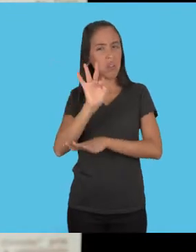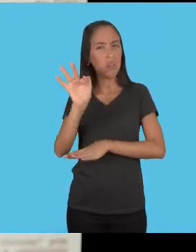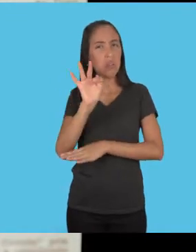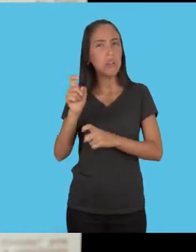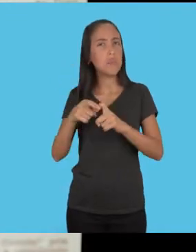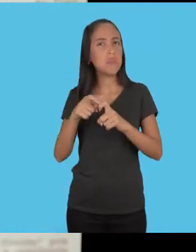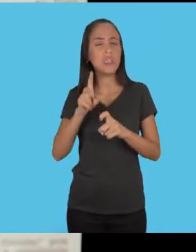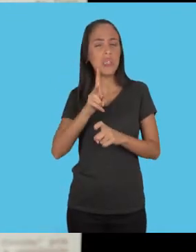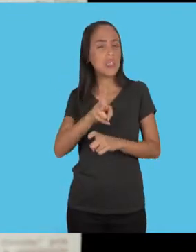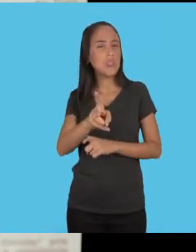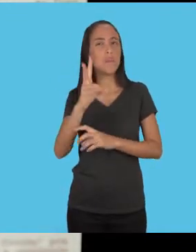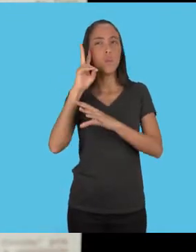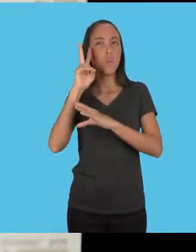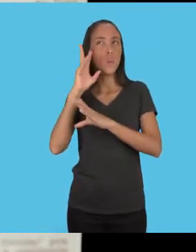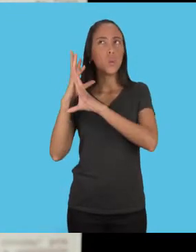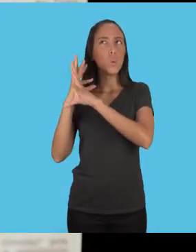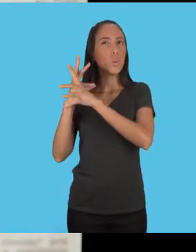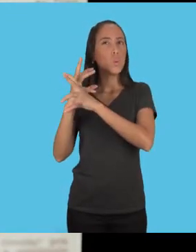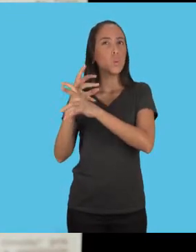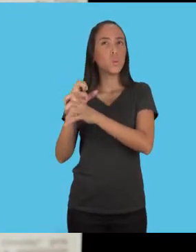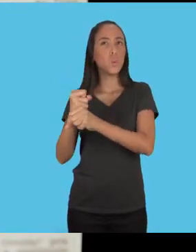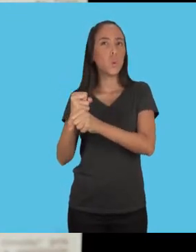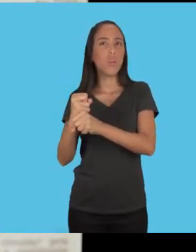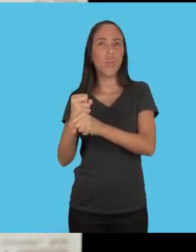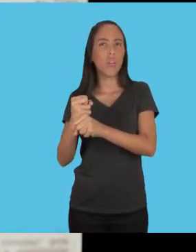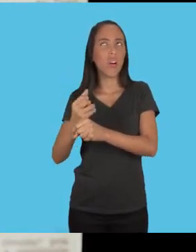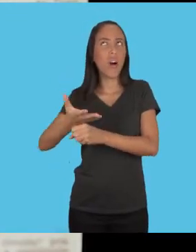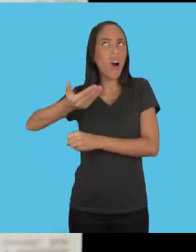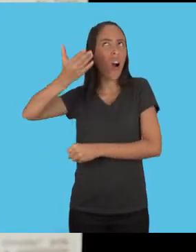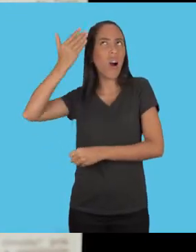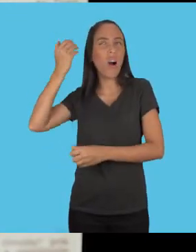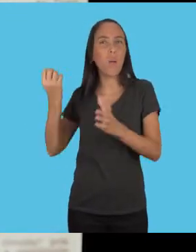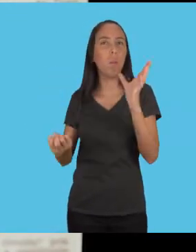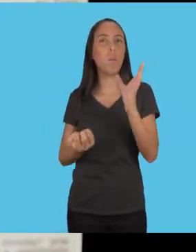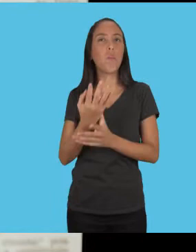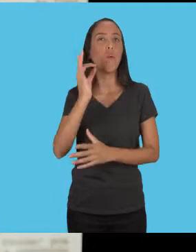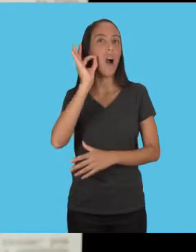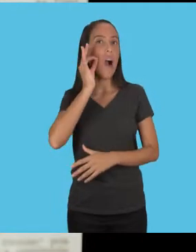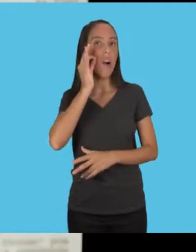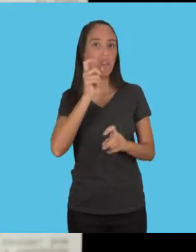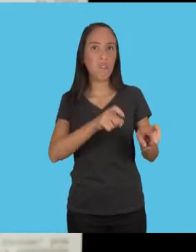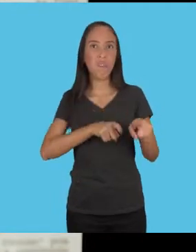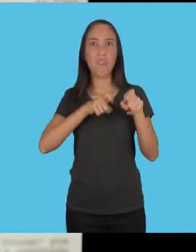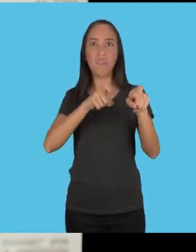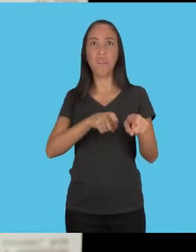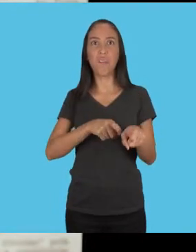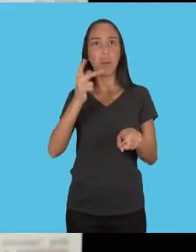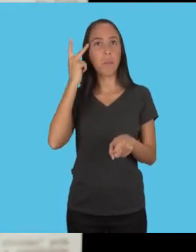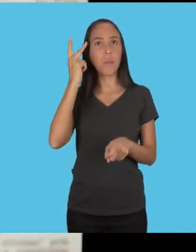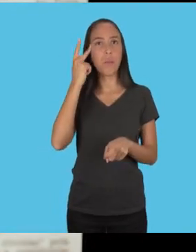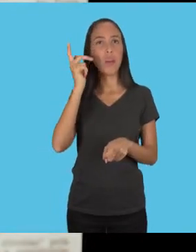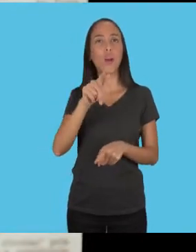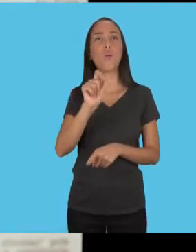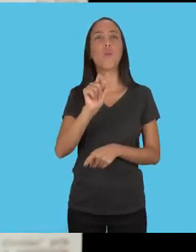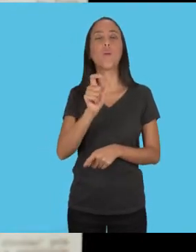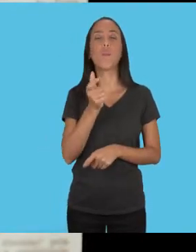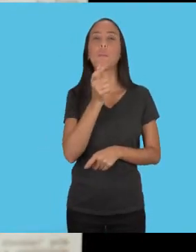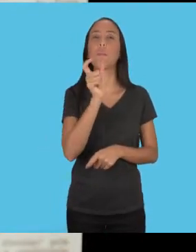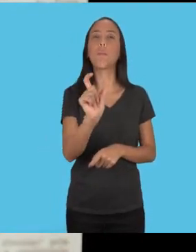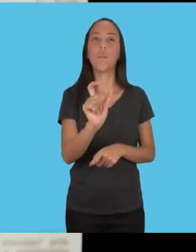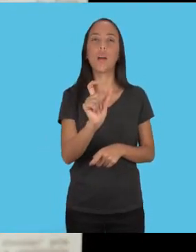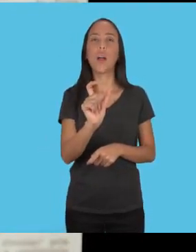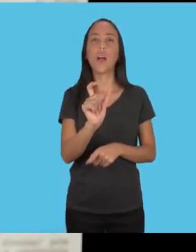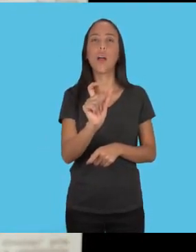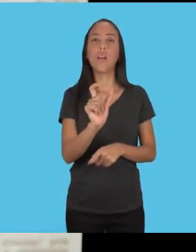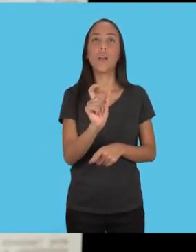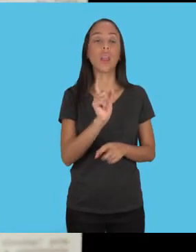teve, historicamente, desde os cafeicultores paulistas, o esprit de corps, quer dizer, não se